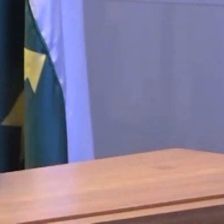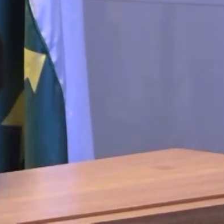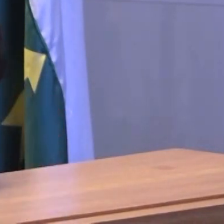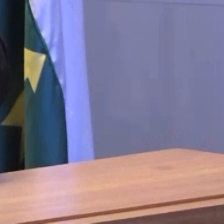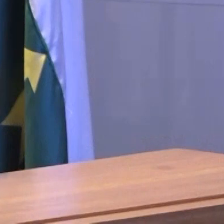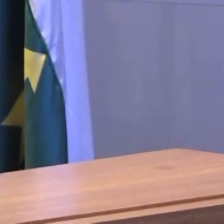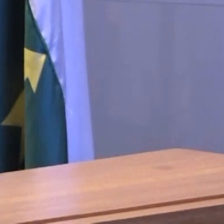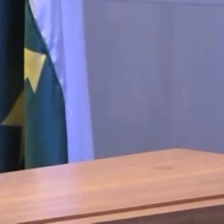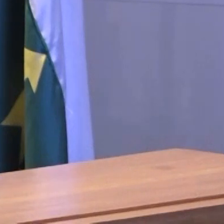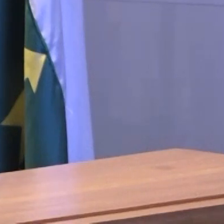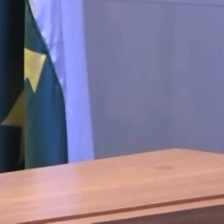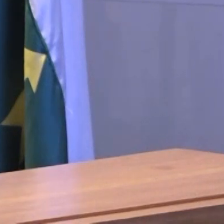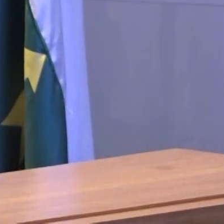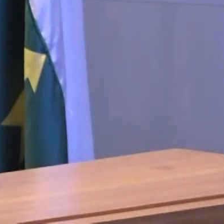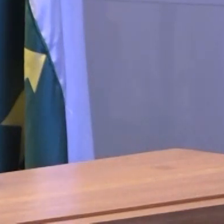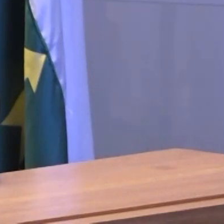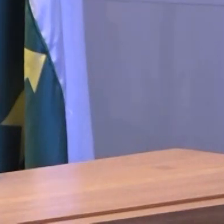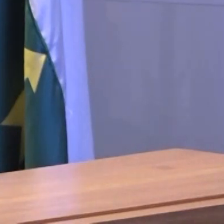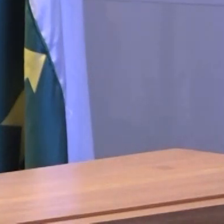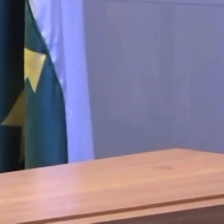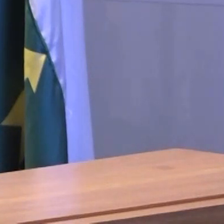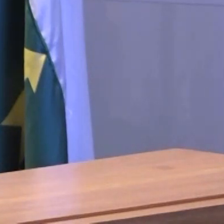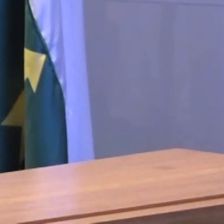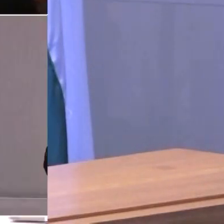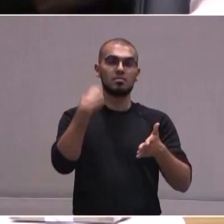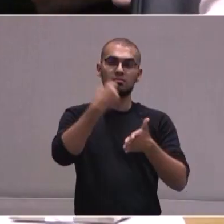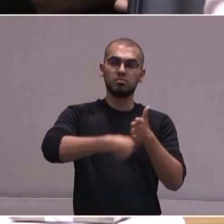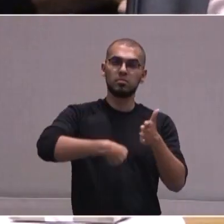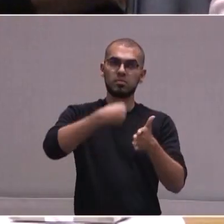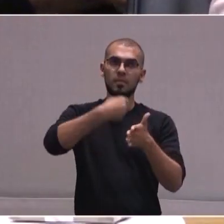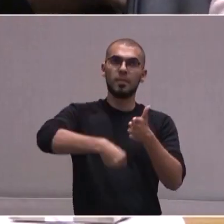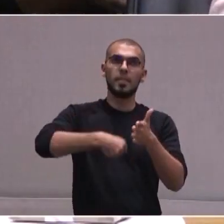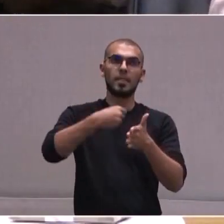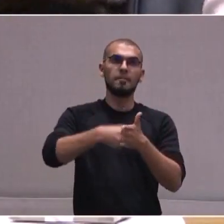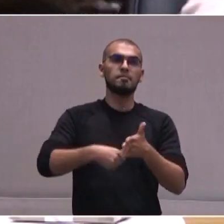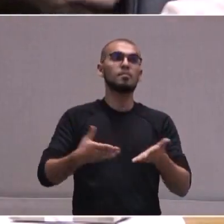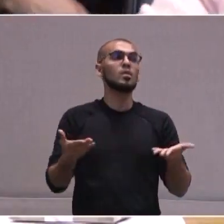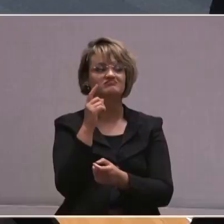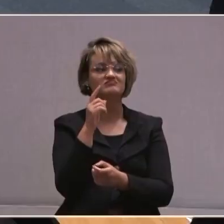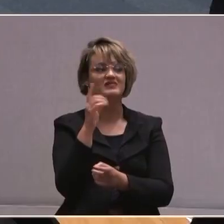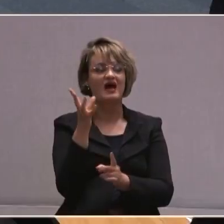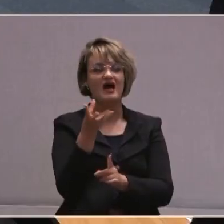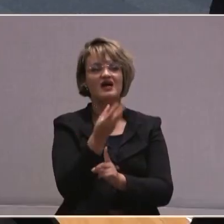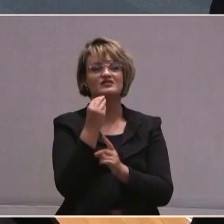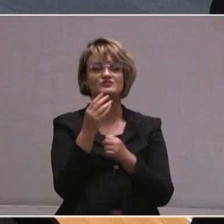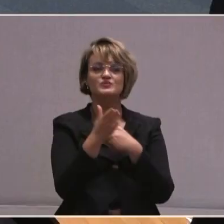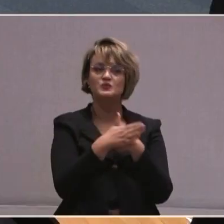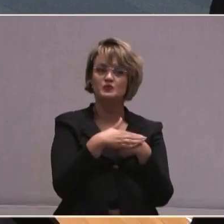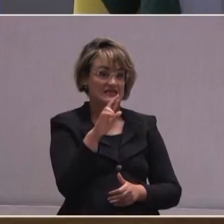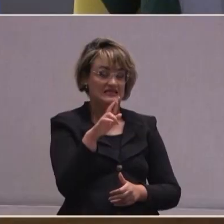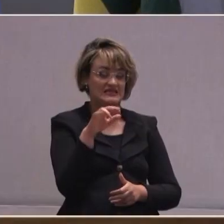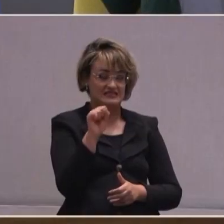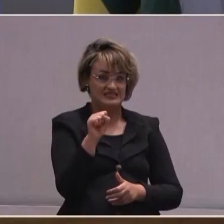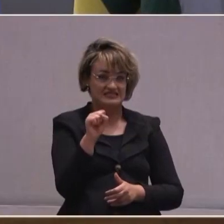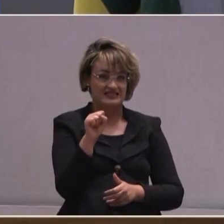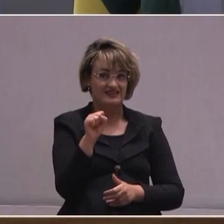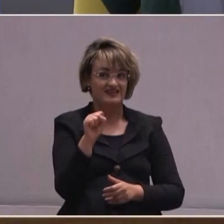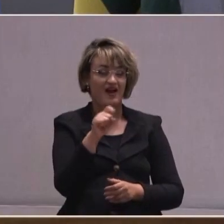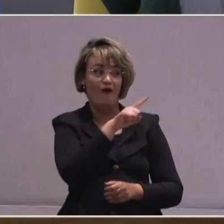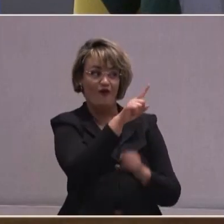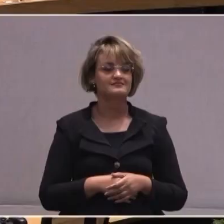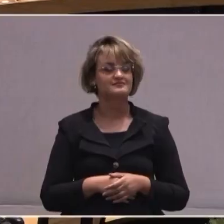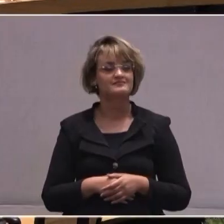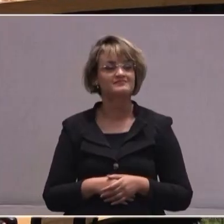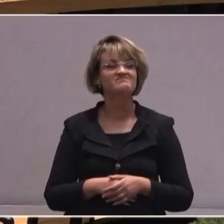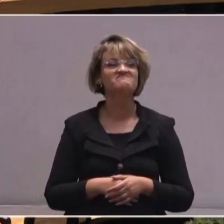temos para enfrentar o problema da Saúde na cidade ainda no dia 23 a câmara legislativa concedeu Título de